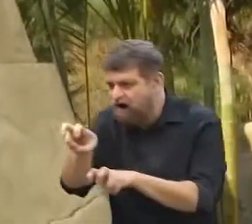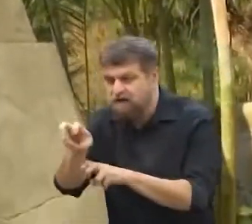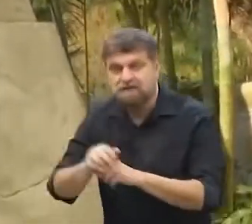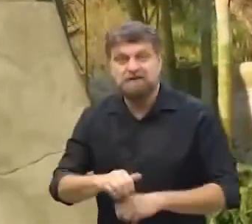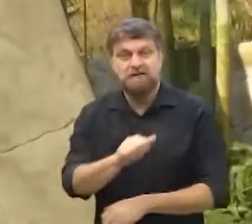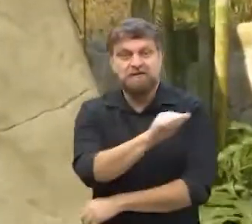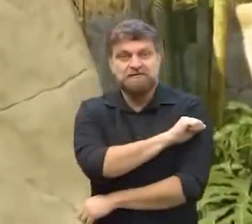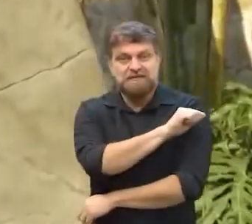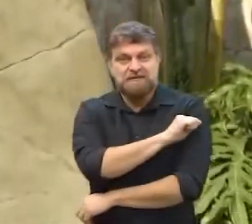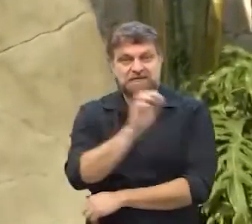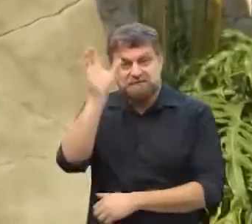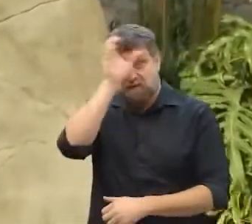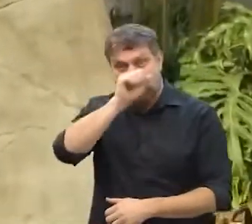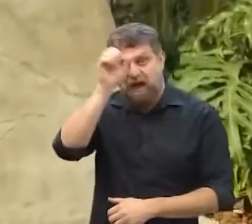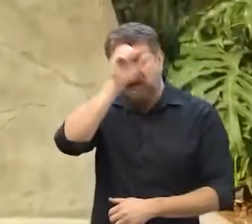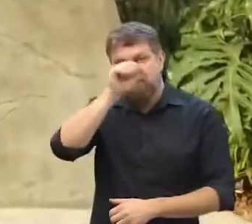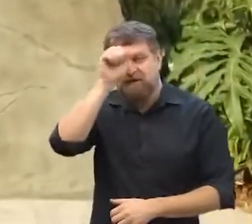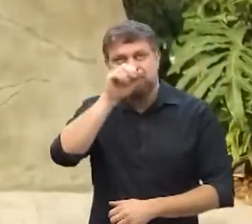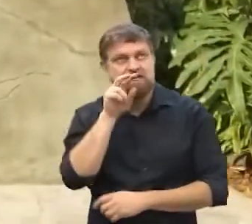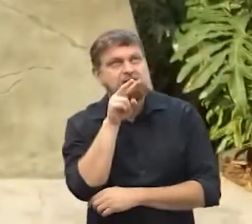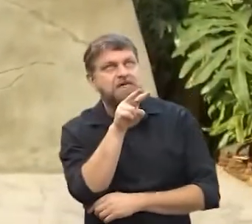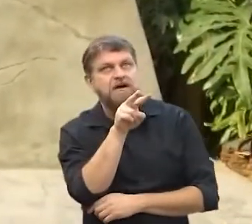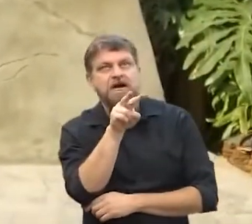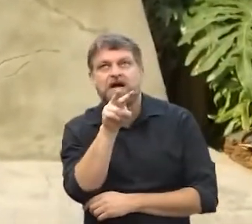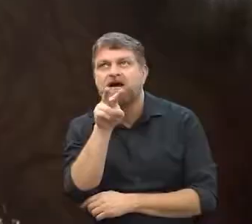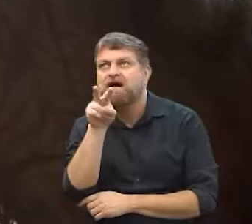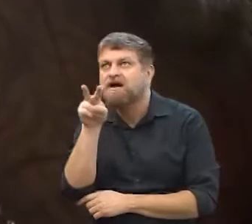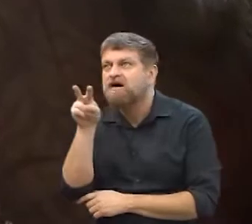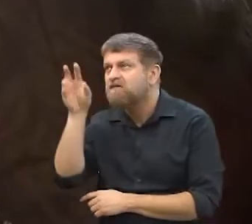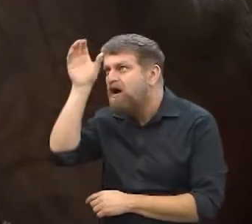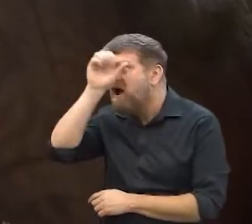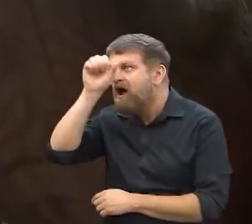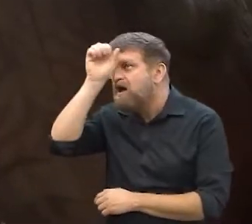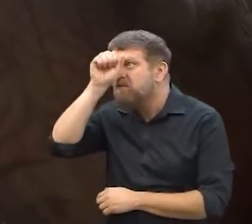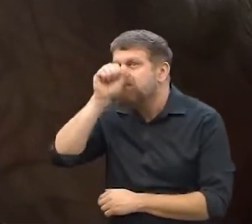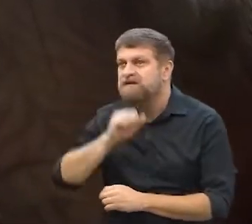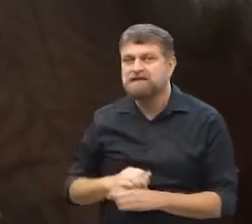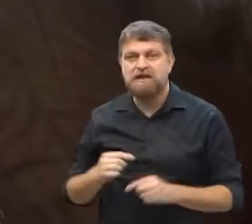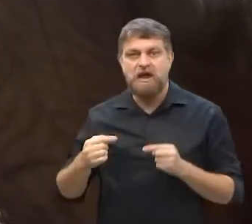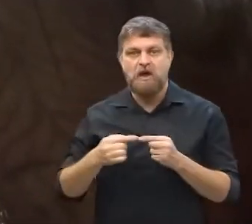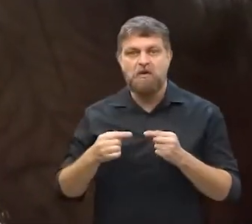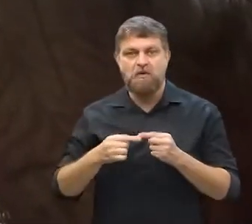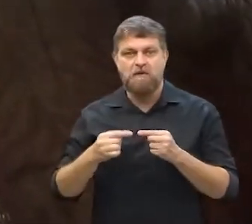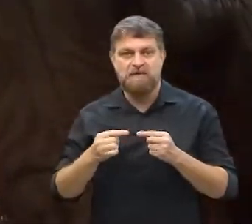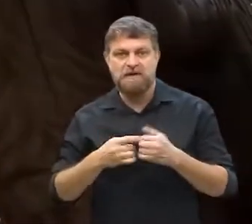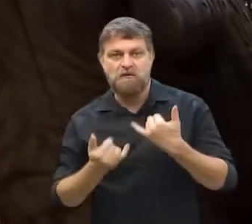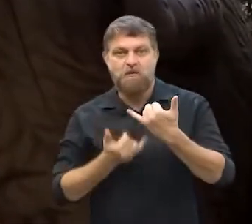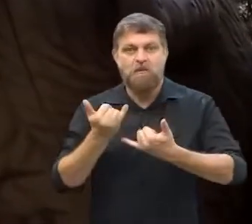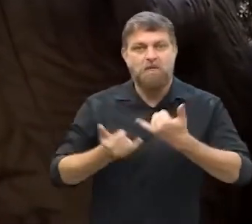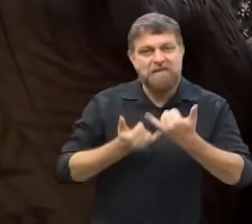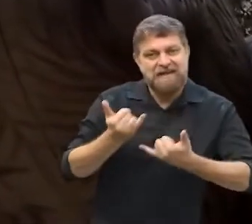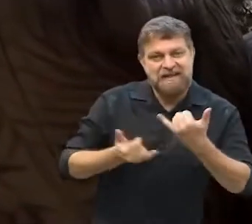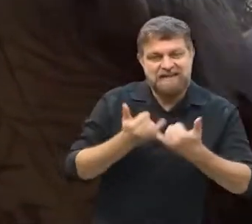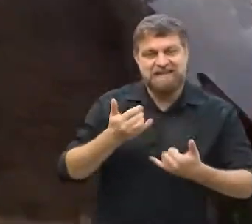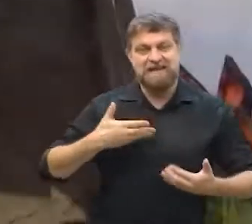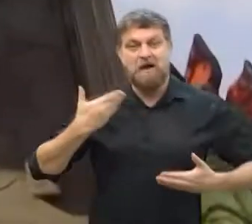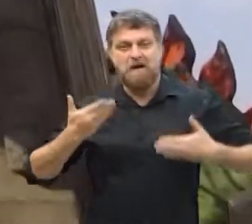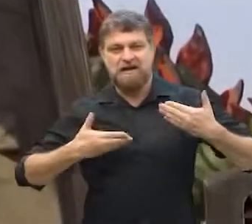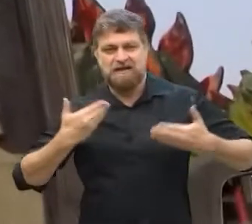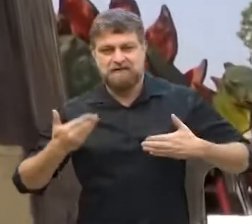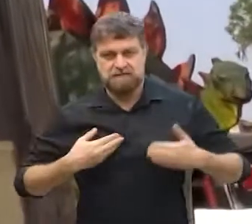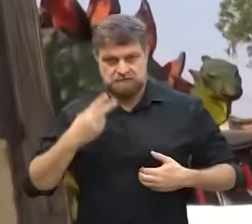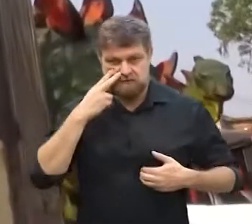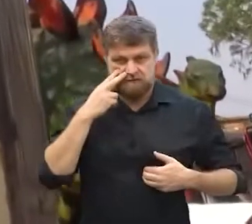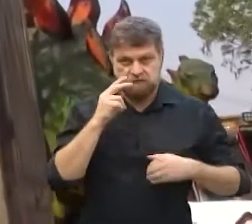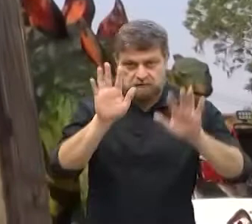muito. Então, é um aprendizado unido ao prazer, ao jogo, à alegria. Bom, e a gente inclusive está